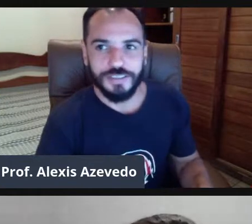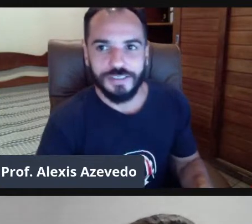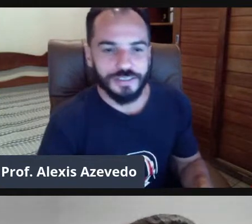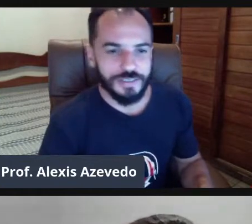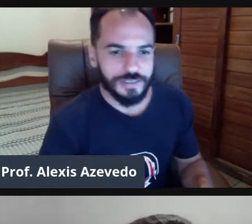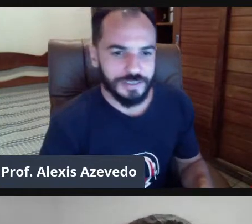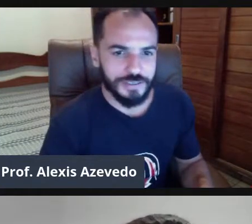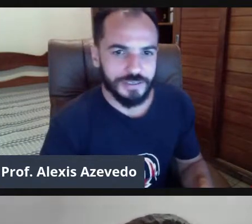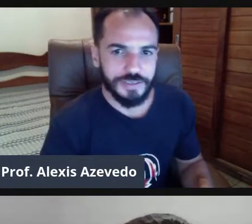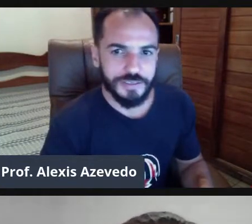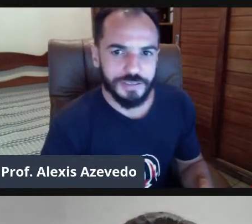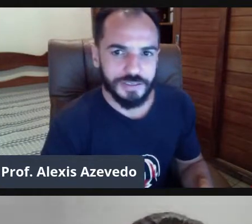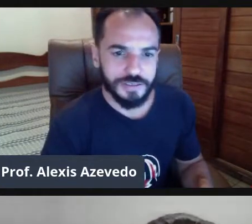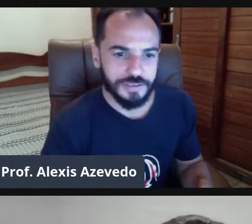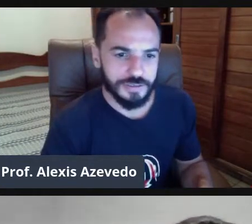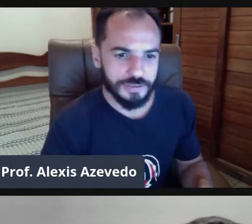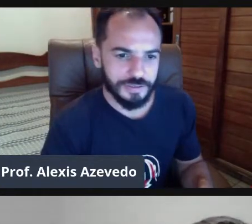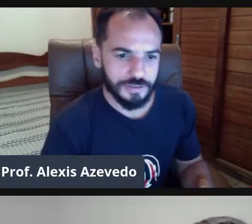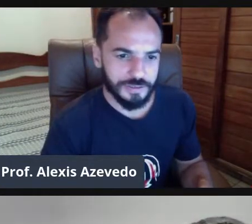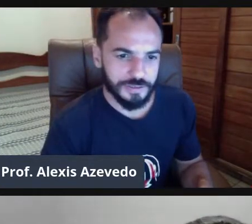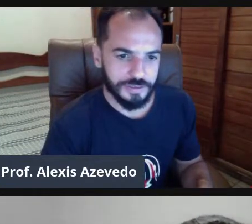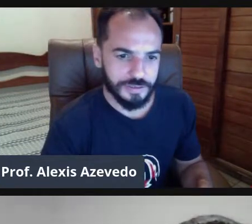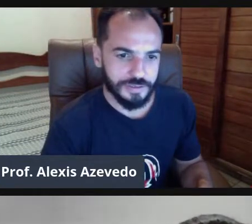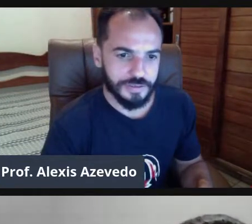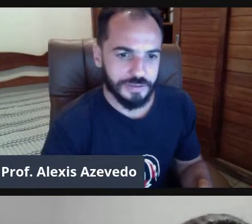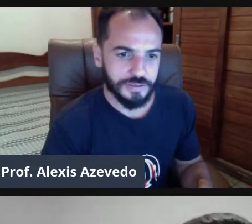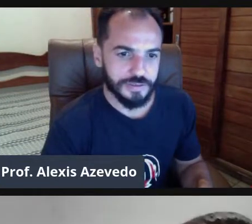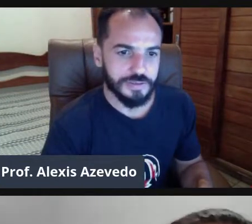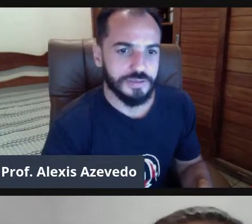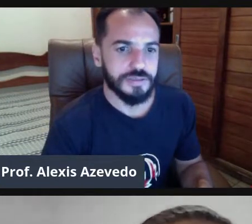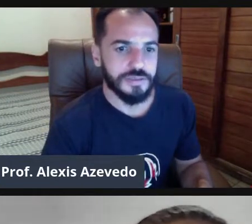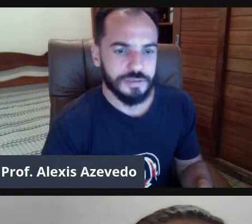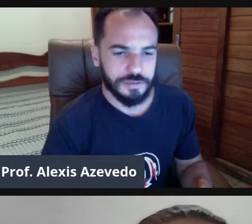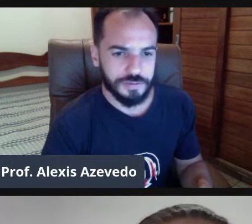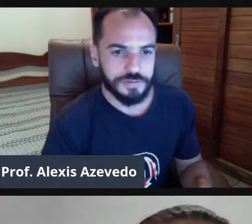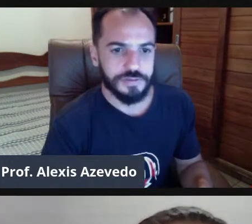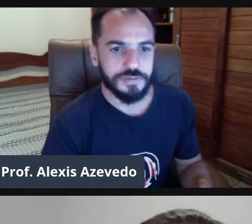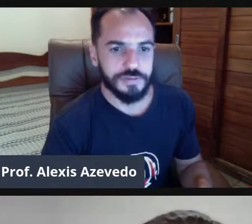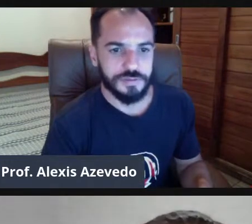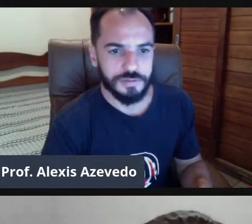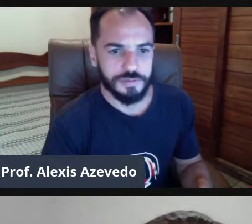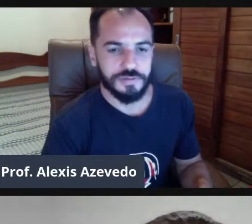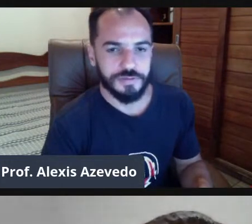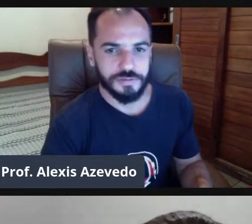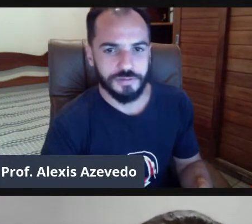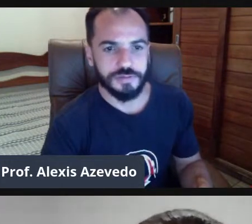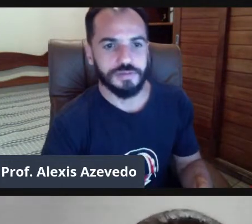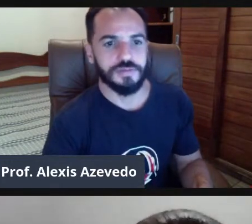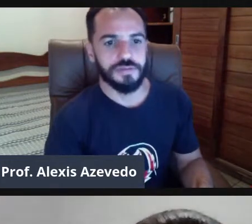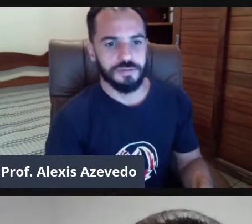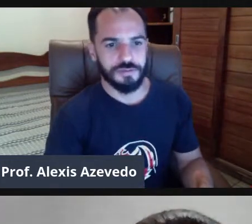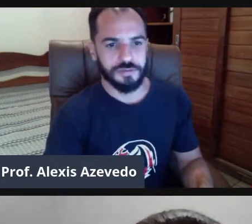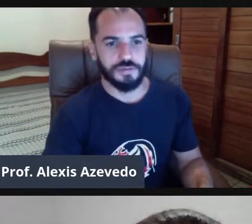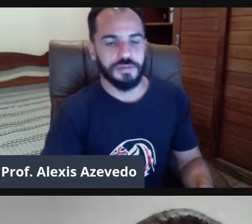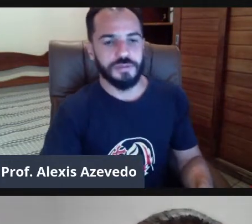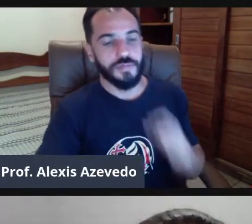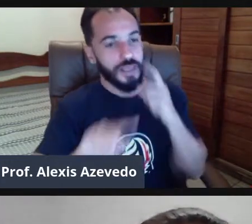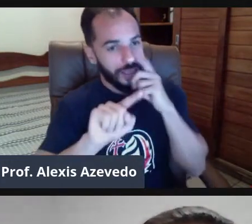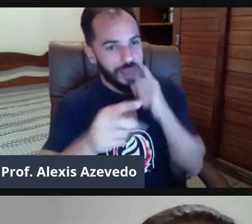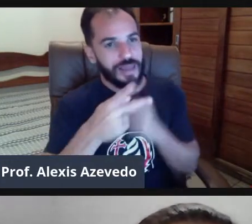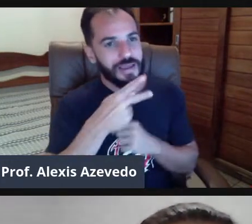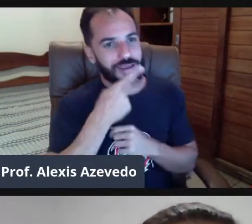Bom, eu queria falar uma coisa que eu acho importante no curso de